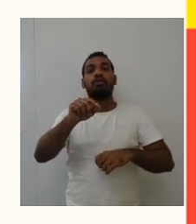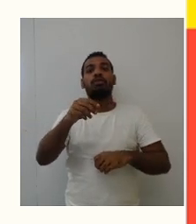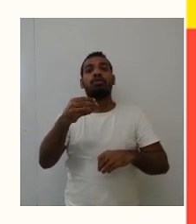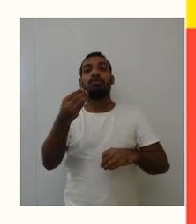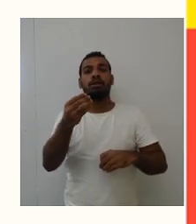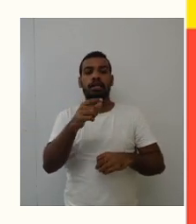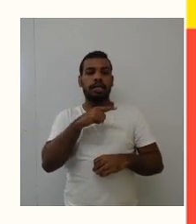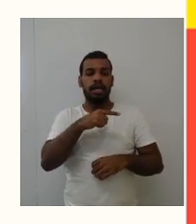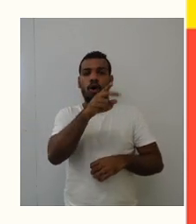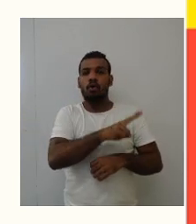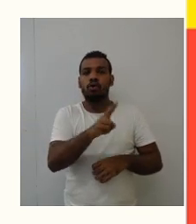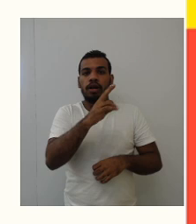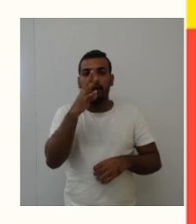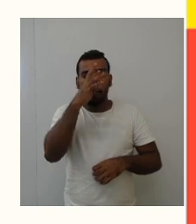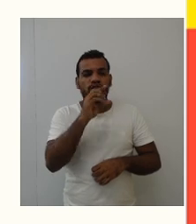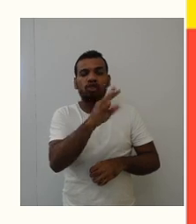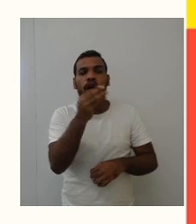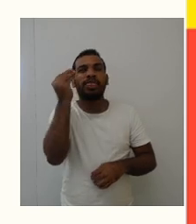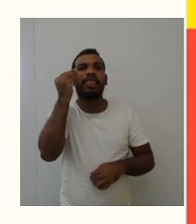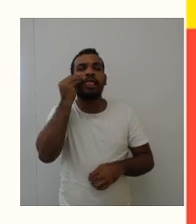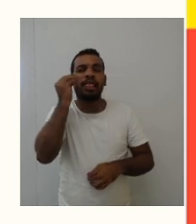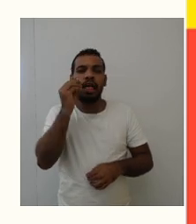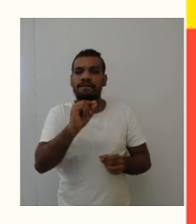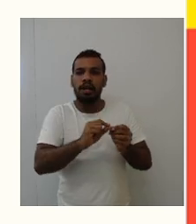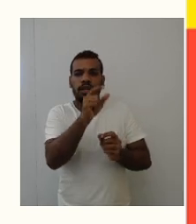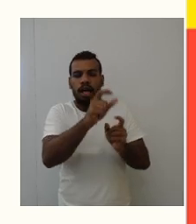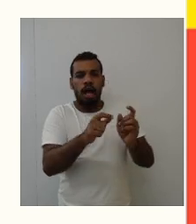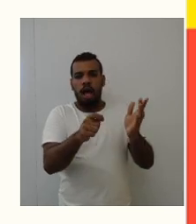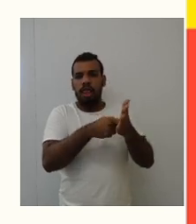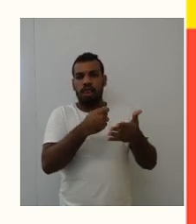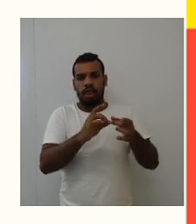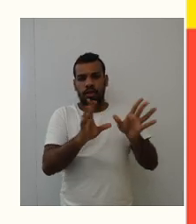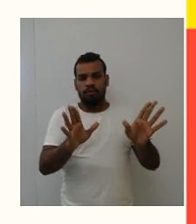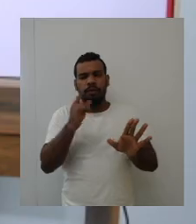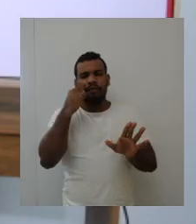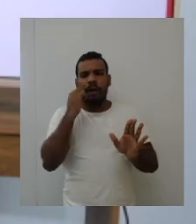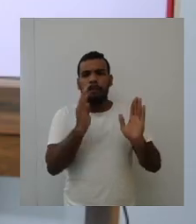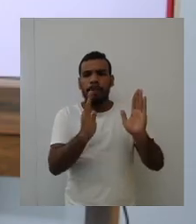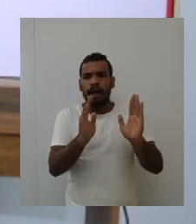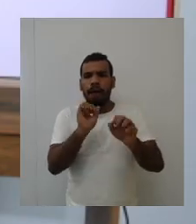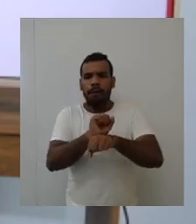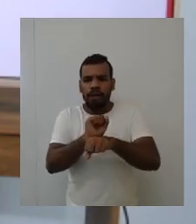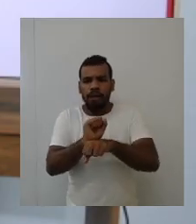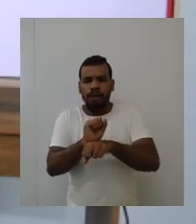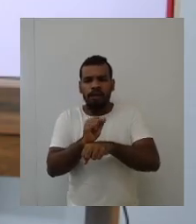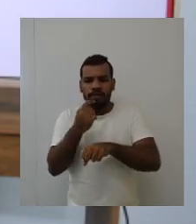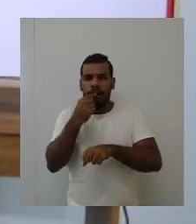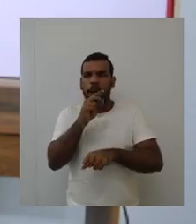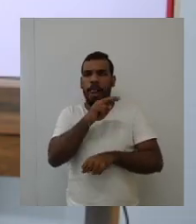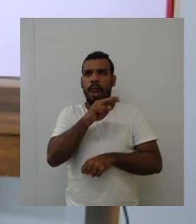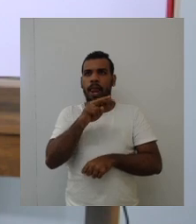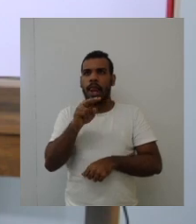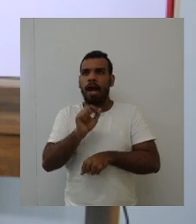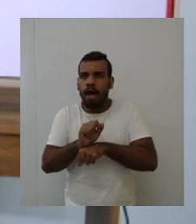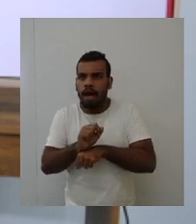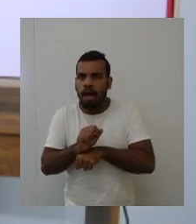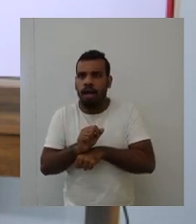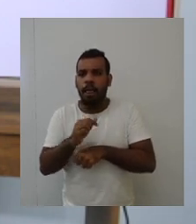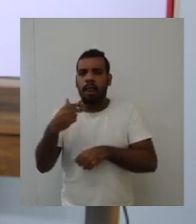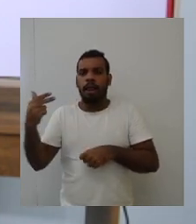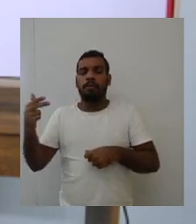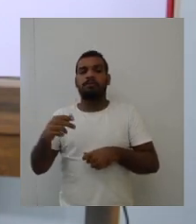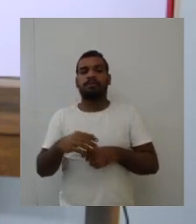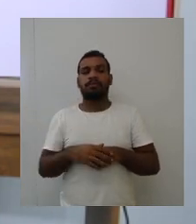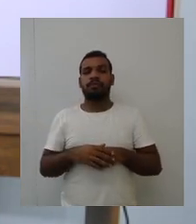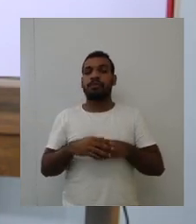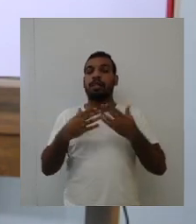como cobaia de experimento científico sem a devida autorização. Viu que eu dei uma pausa? Sabe por que eu dei essa pausa? Não foi proposital, não. Foi